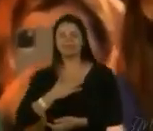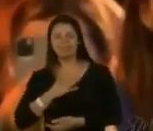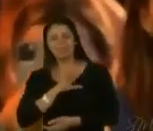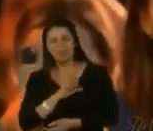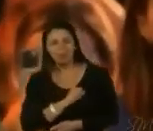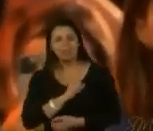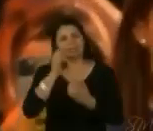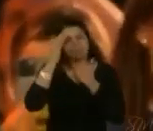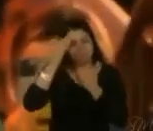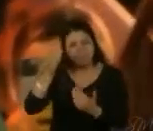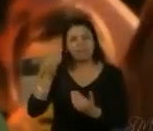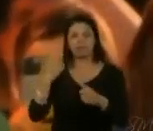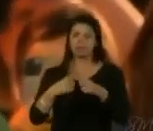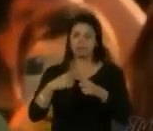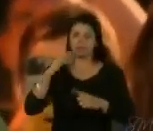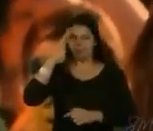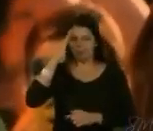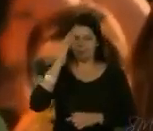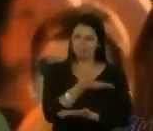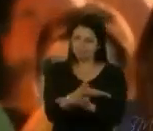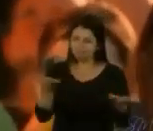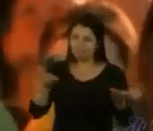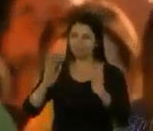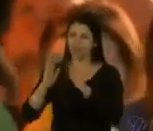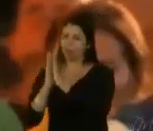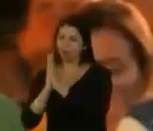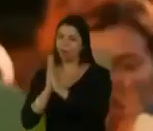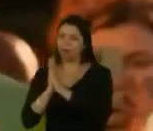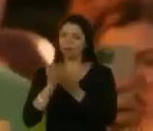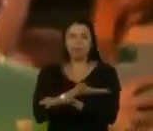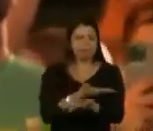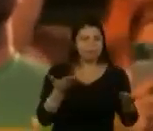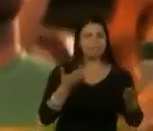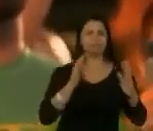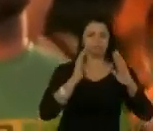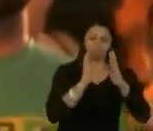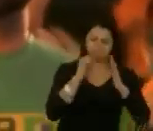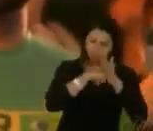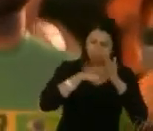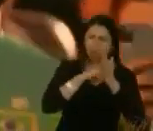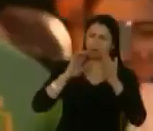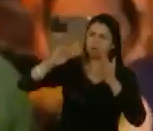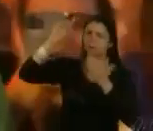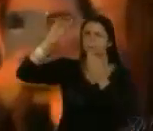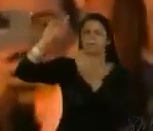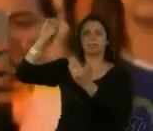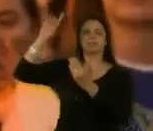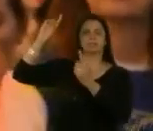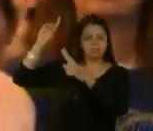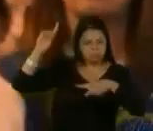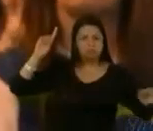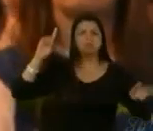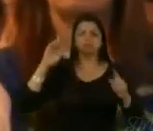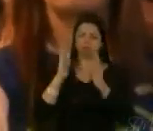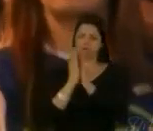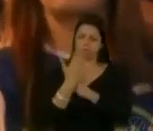obrigada, porque eu sei que vocês oram, vocês intercedem, vocês pagam preço pelas nossas vidas